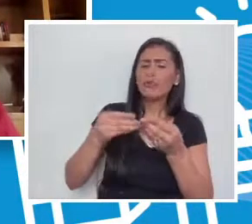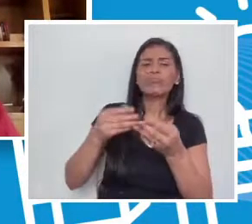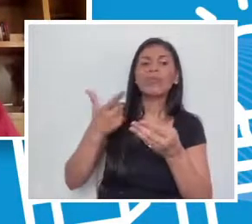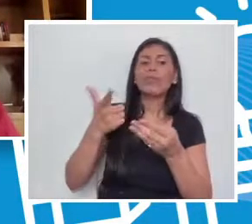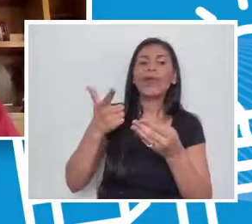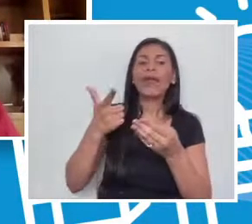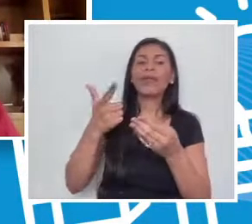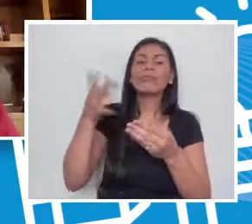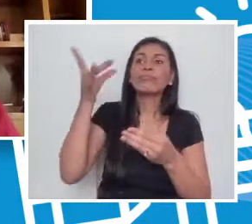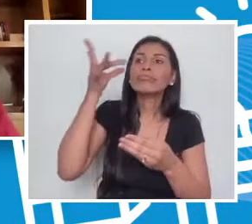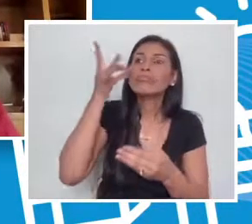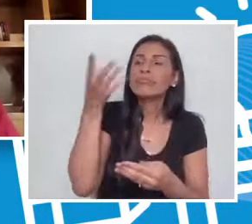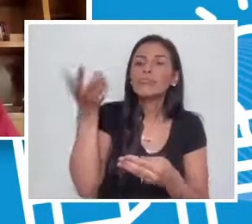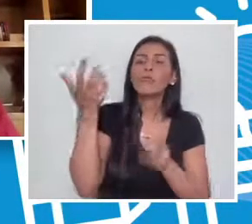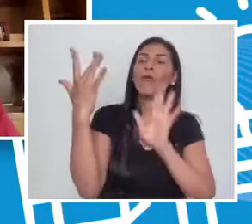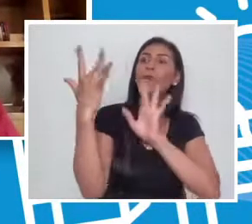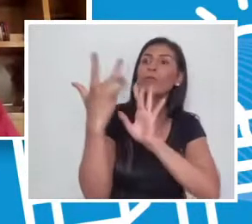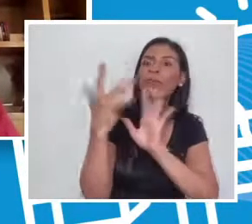certo?